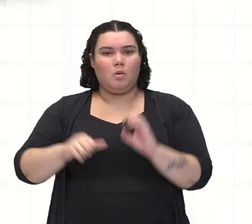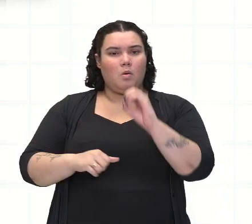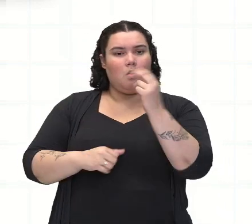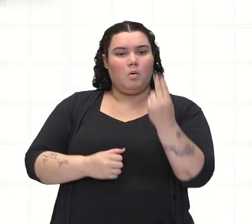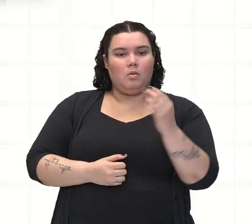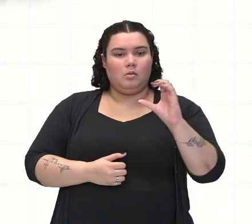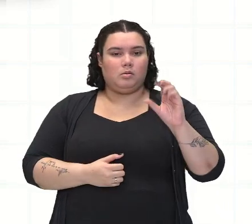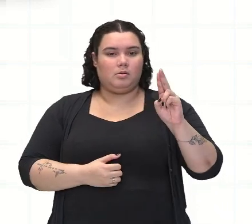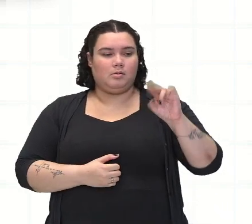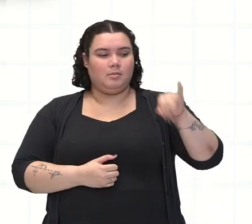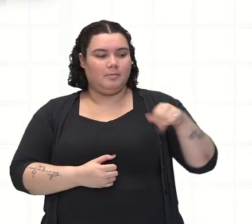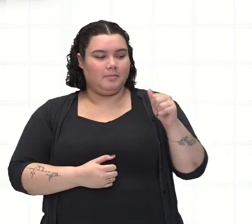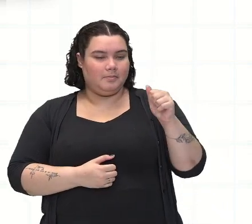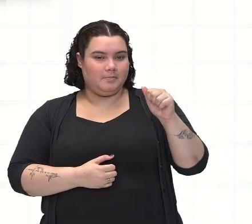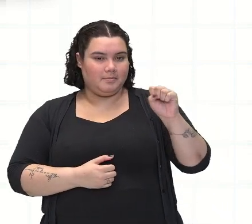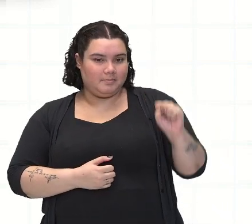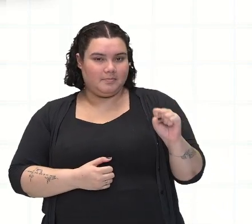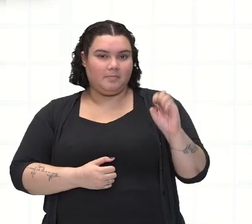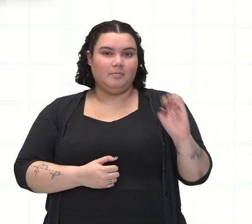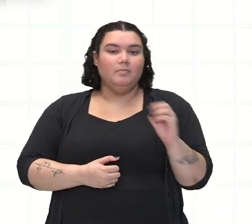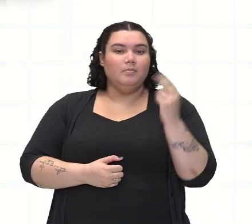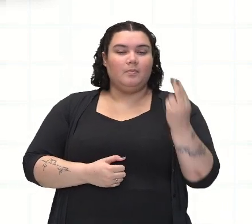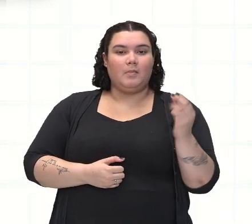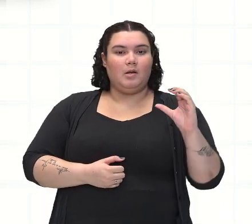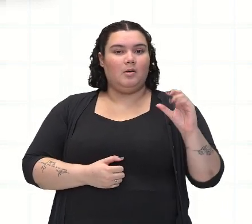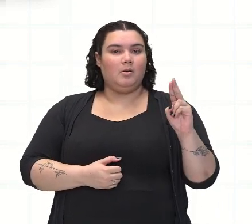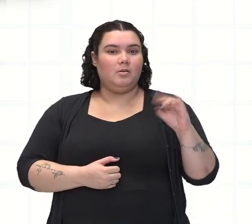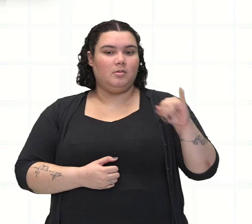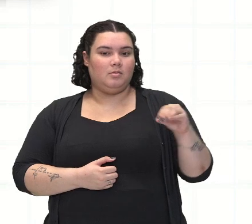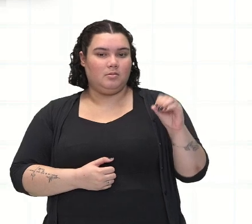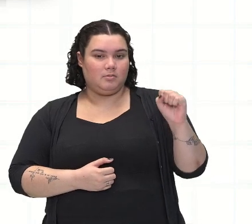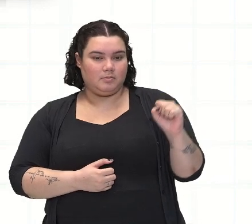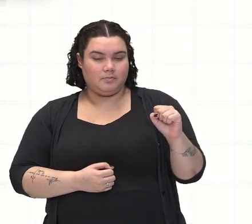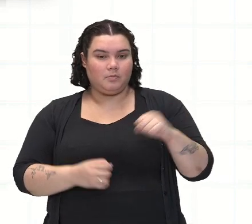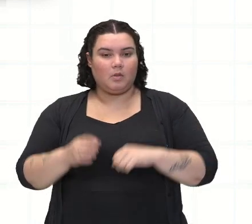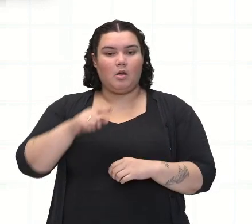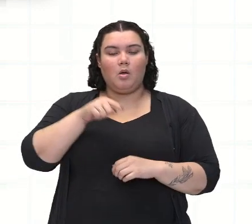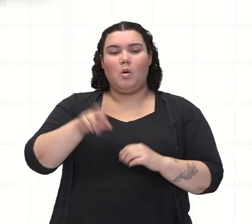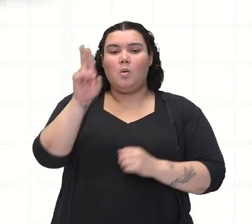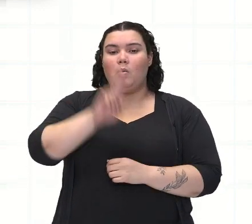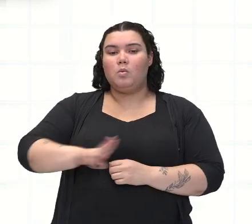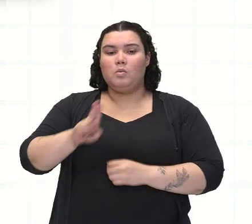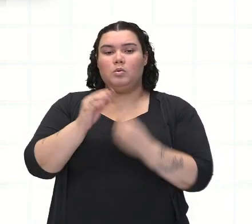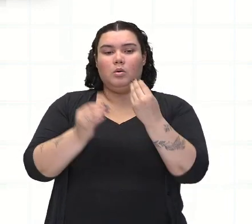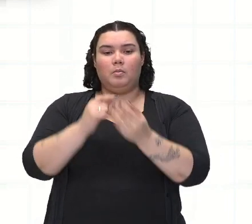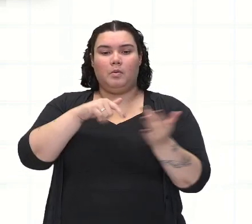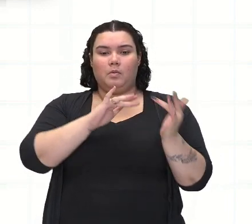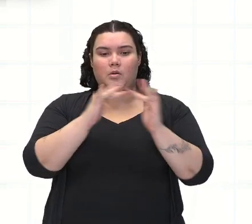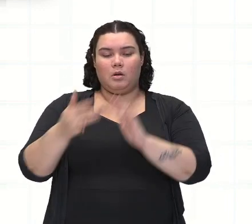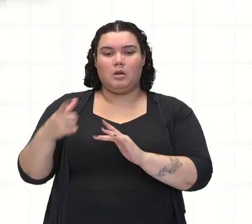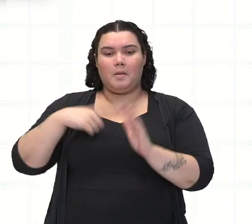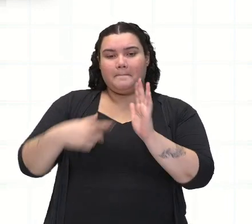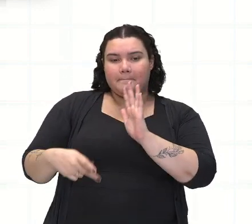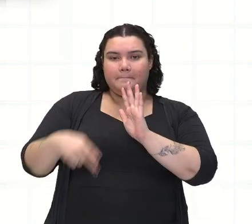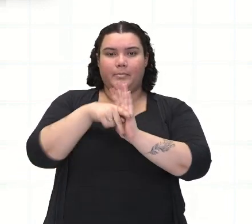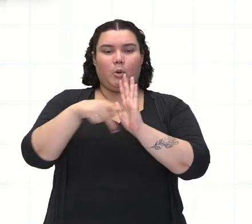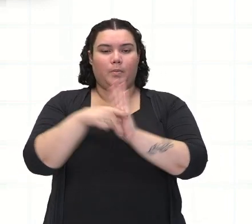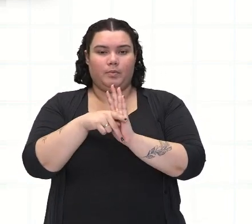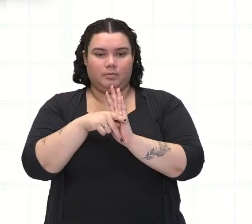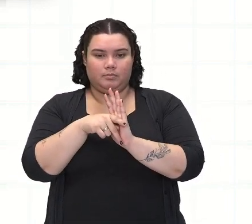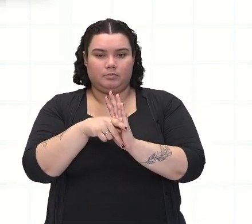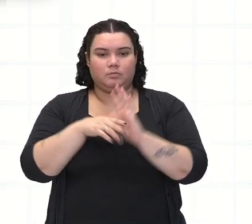cujos, cujas. São utilizados quando se tem no contexto uma ideia de posse.